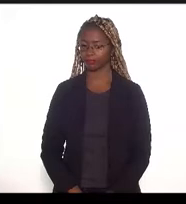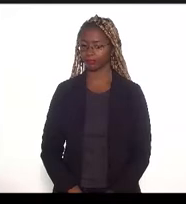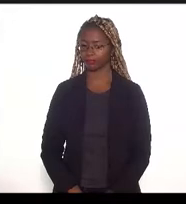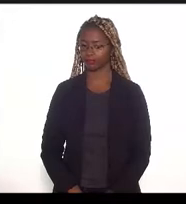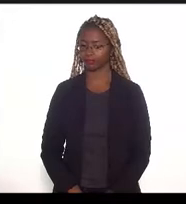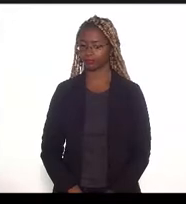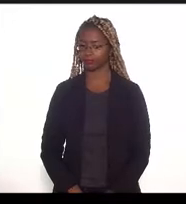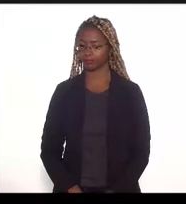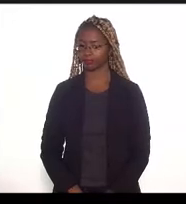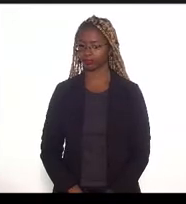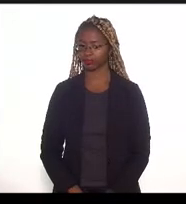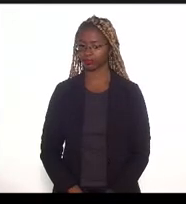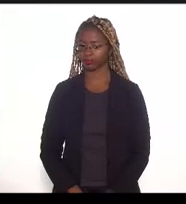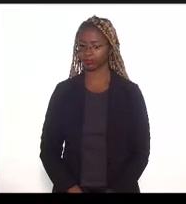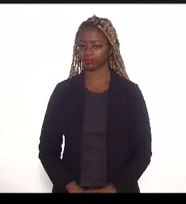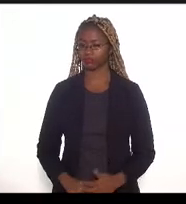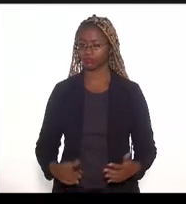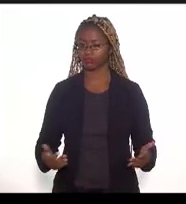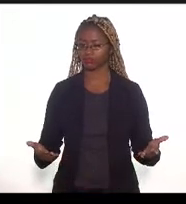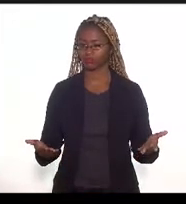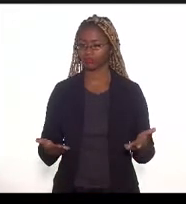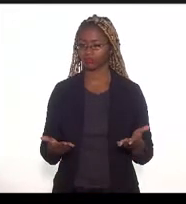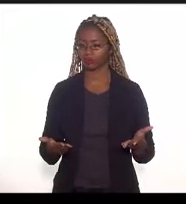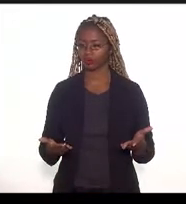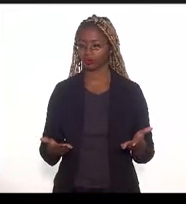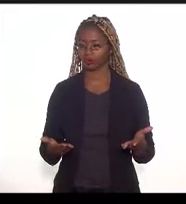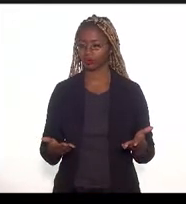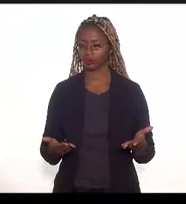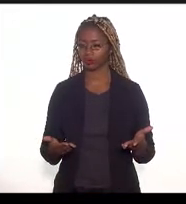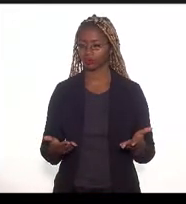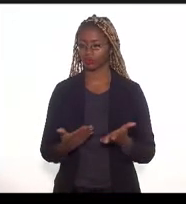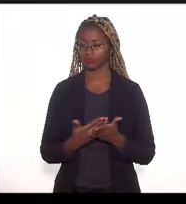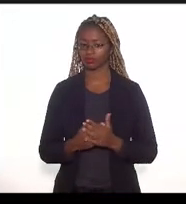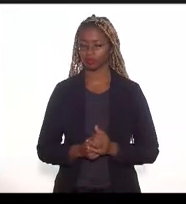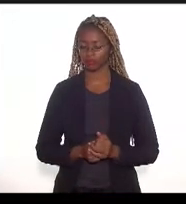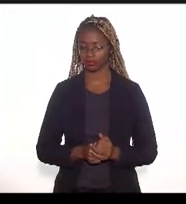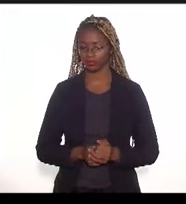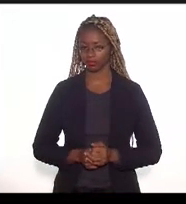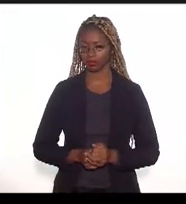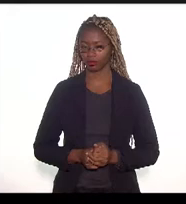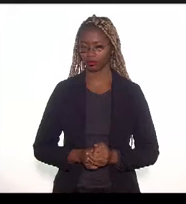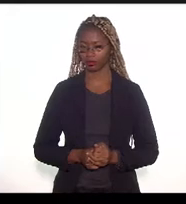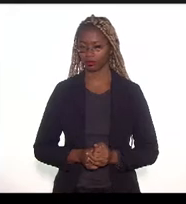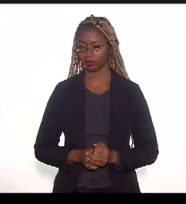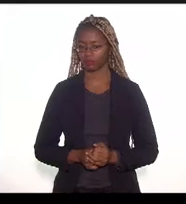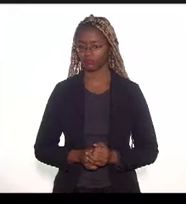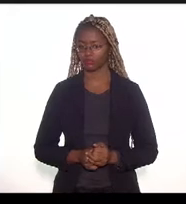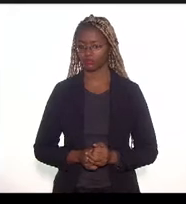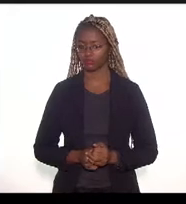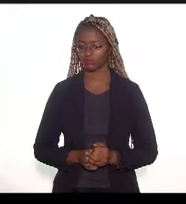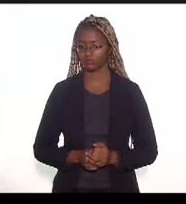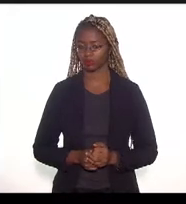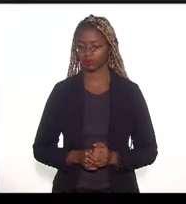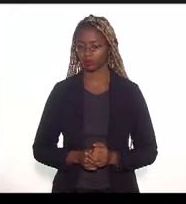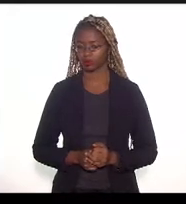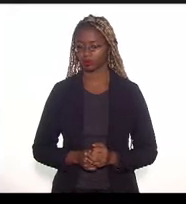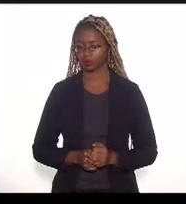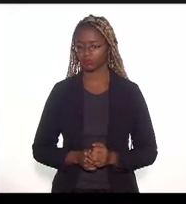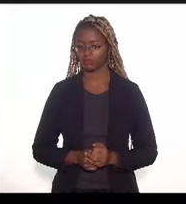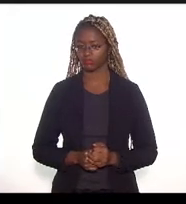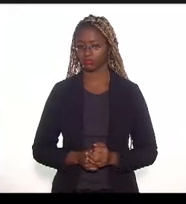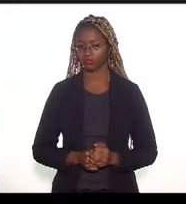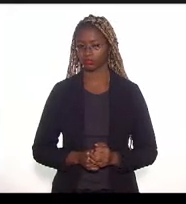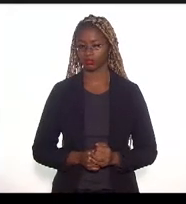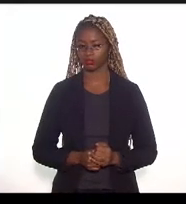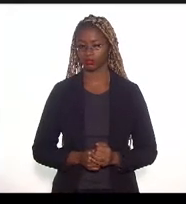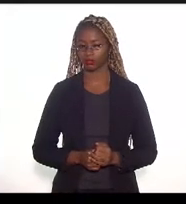Vamos iniciar a nossa audiência pública da Comissão de Tributação,